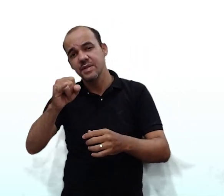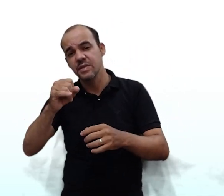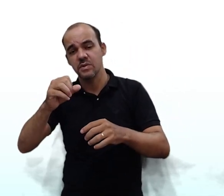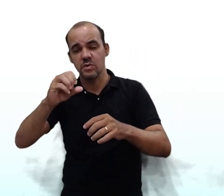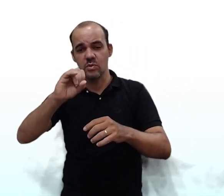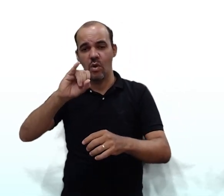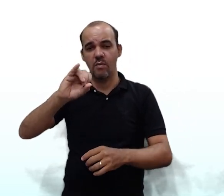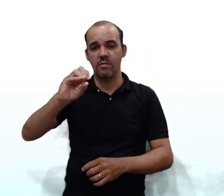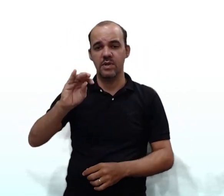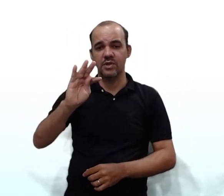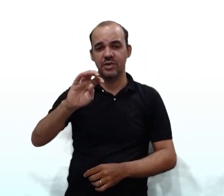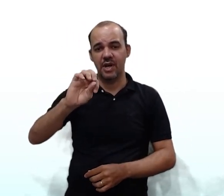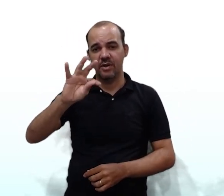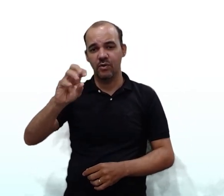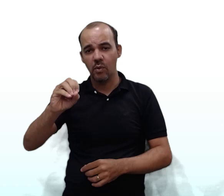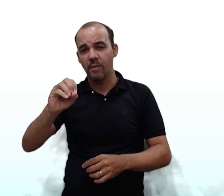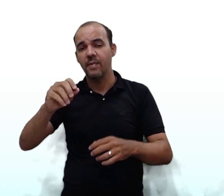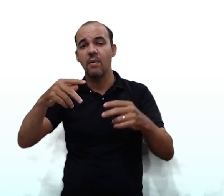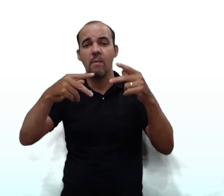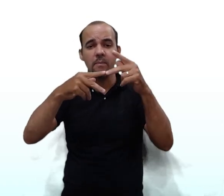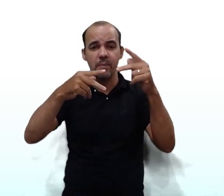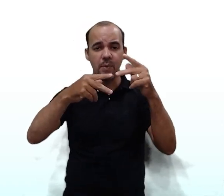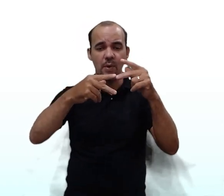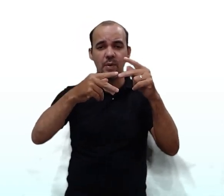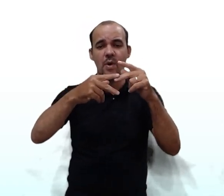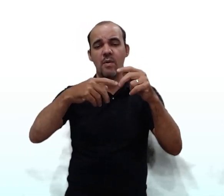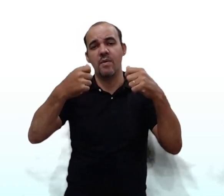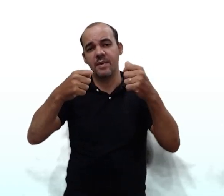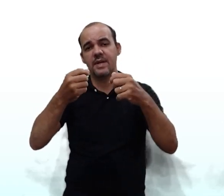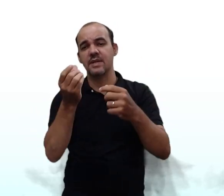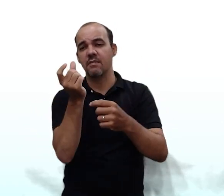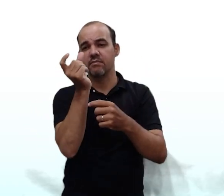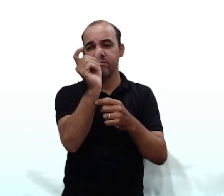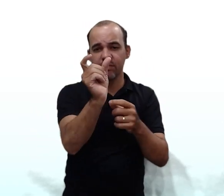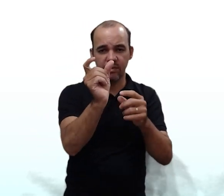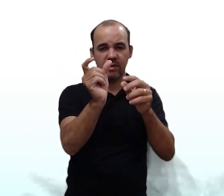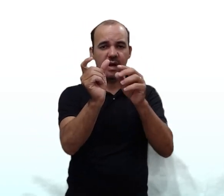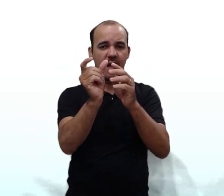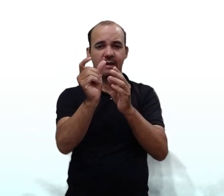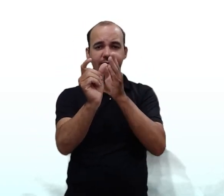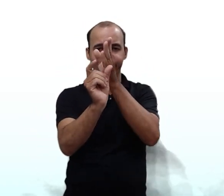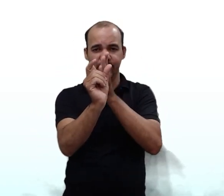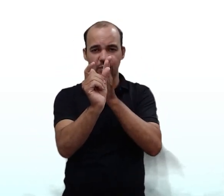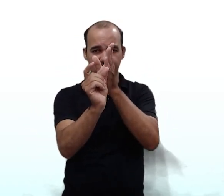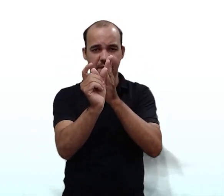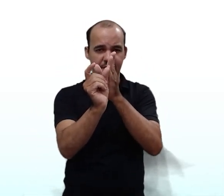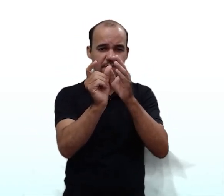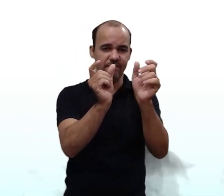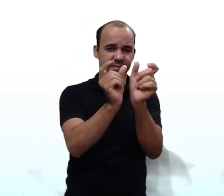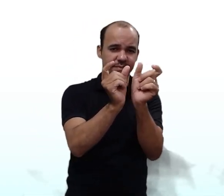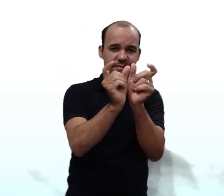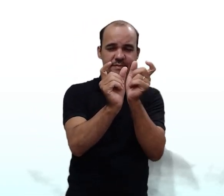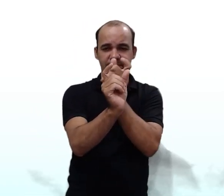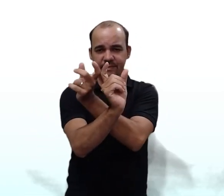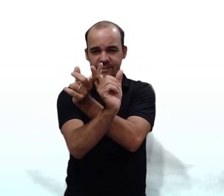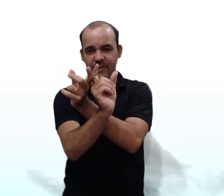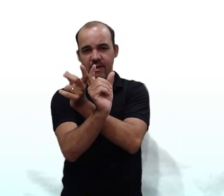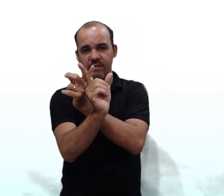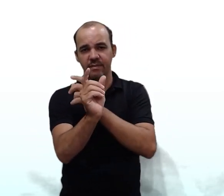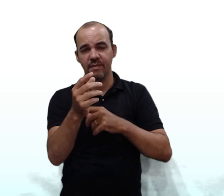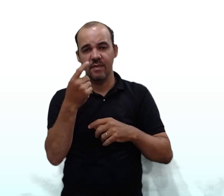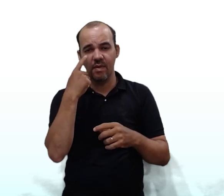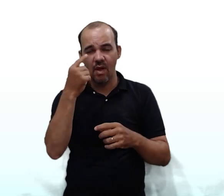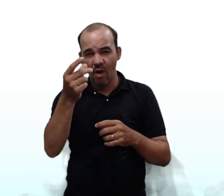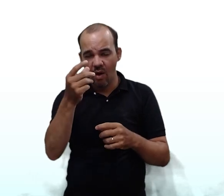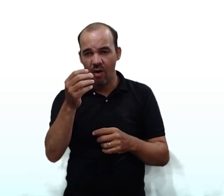obrigatoriamente, tu deves colocar esse pronome no meio do teu verbo frasal, certo? E aí, a observação que está em